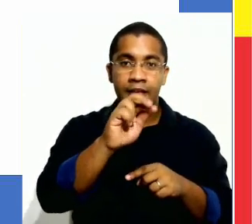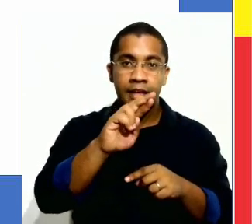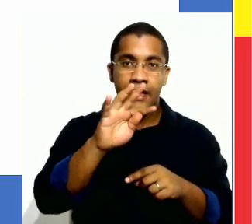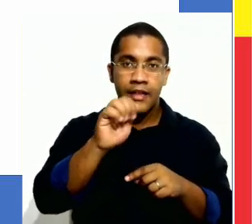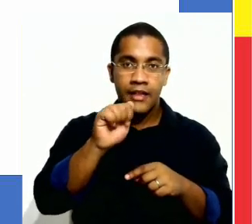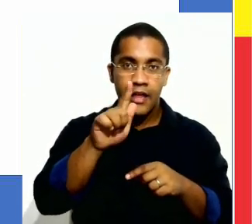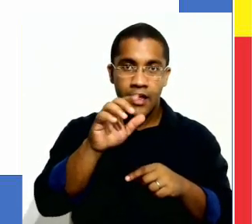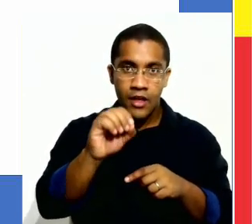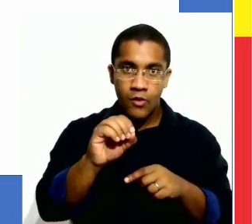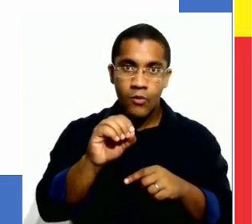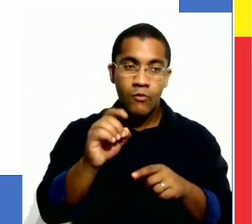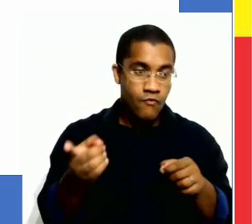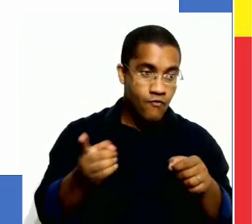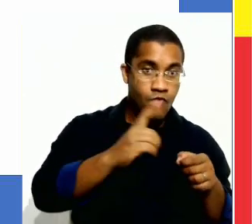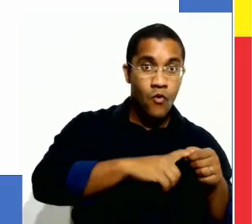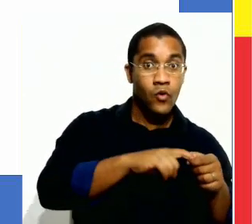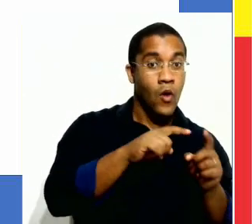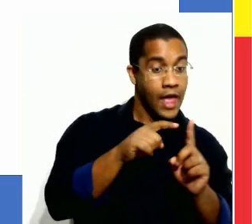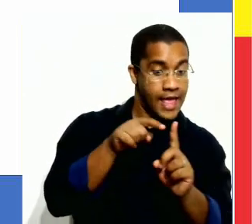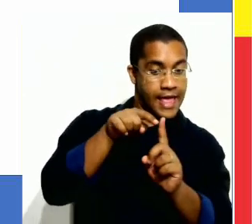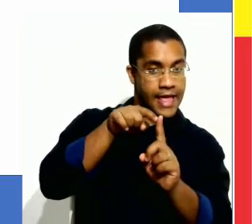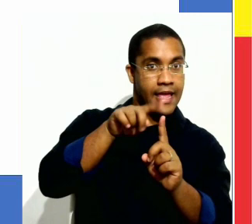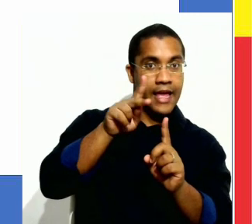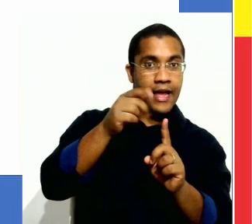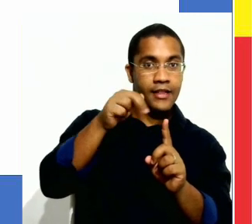Aí que está o grande problema.